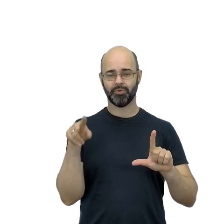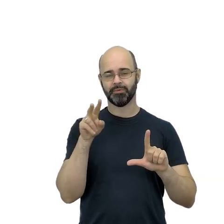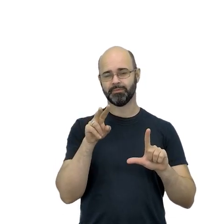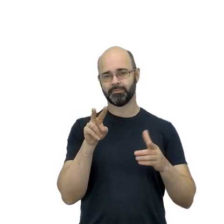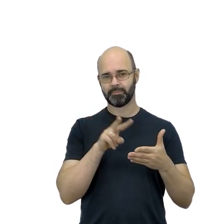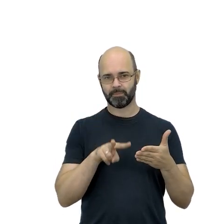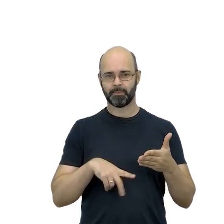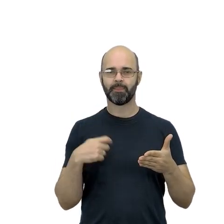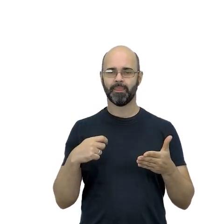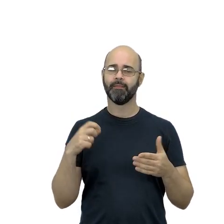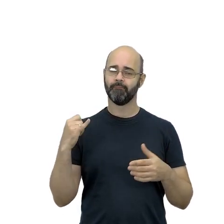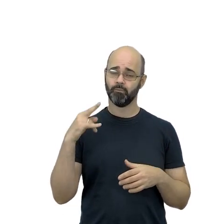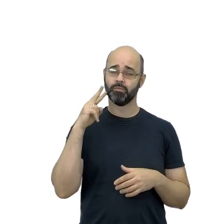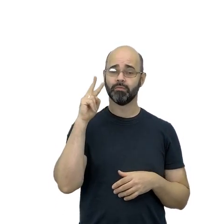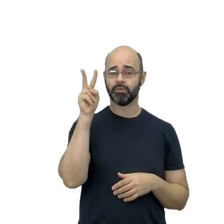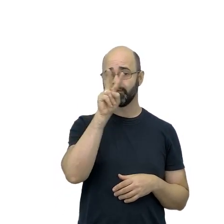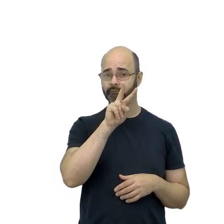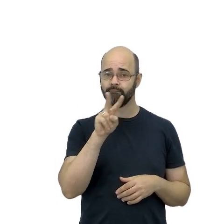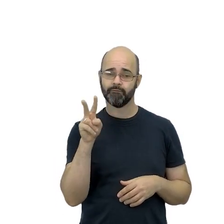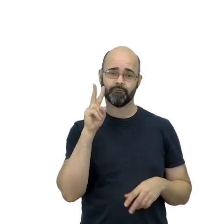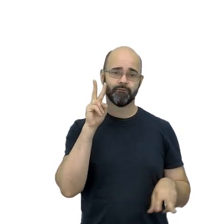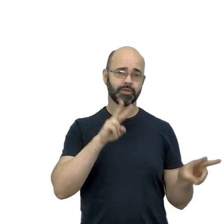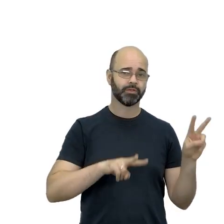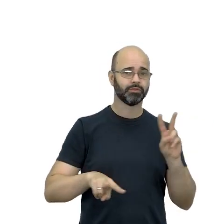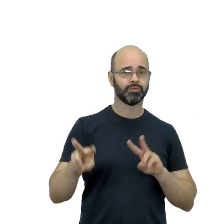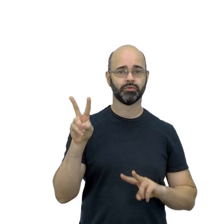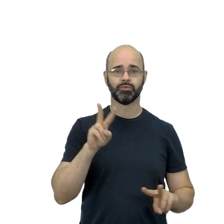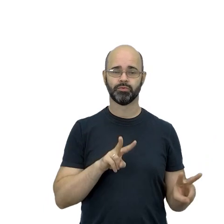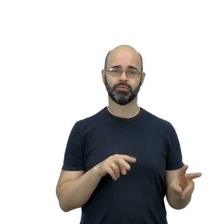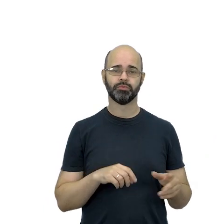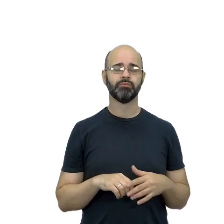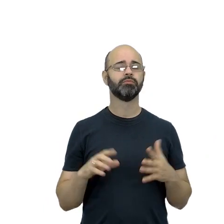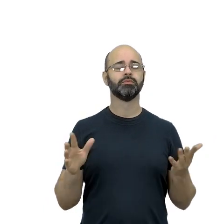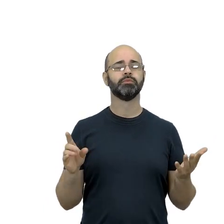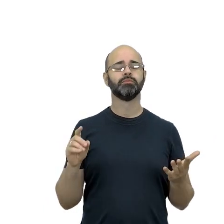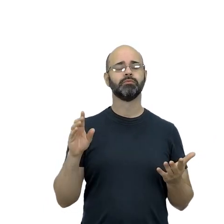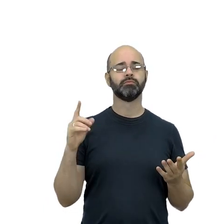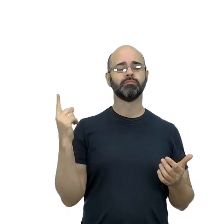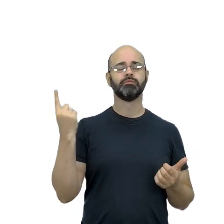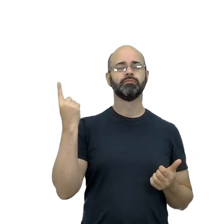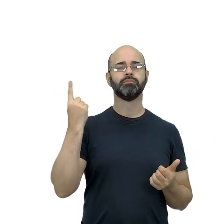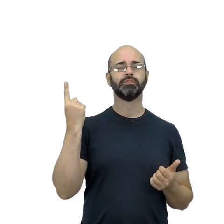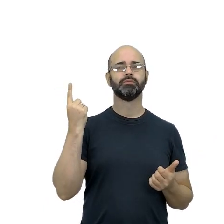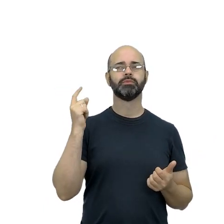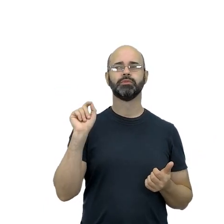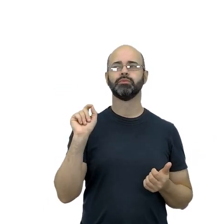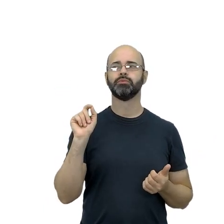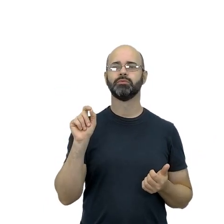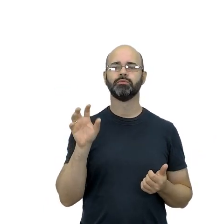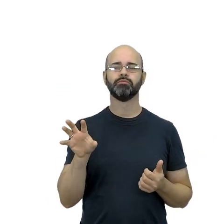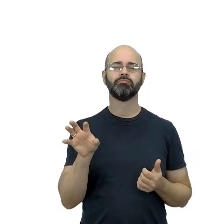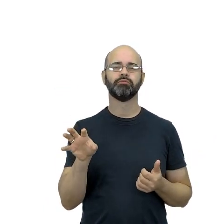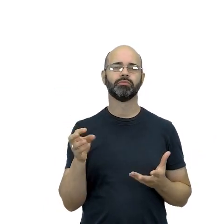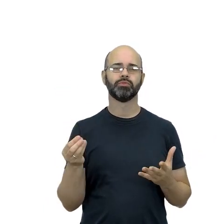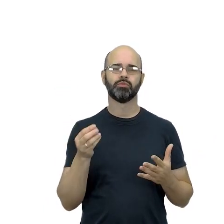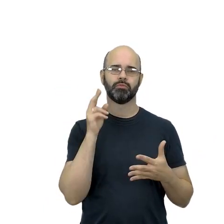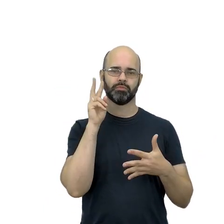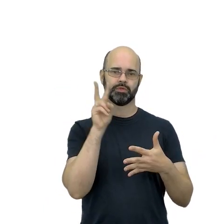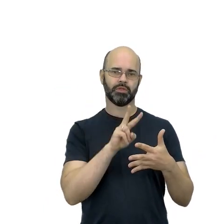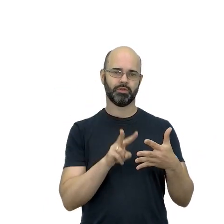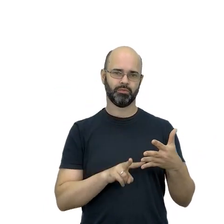ele é visual, né? Então, qual é o primeiro aspecto de uma leitura, né, gráfica,